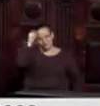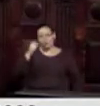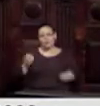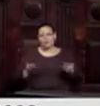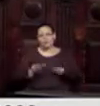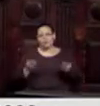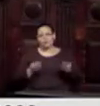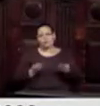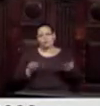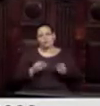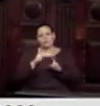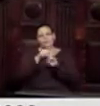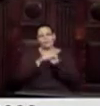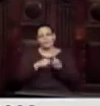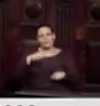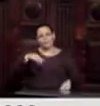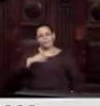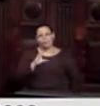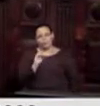Agora,